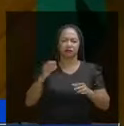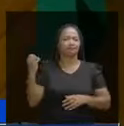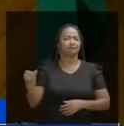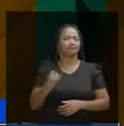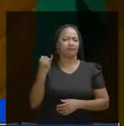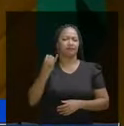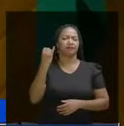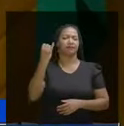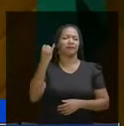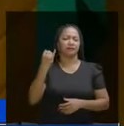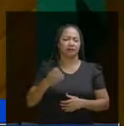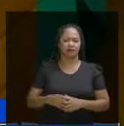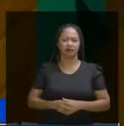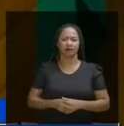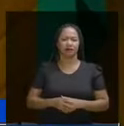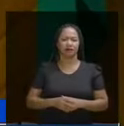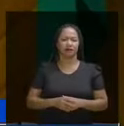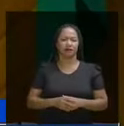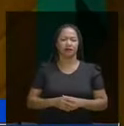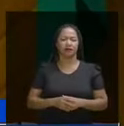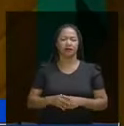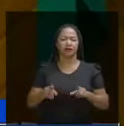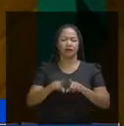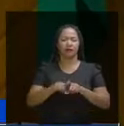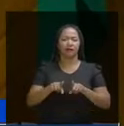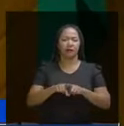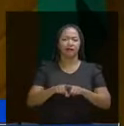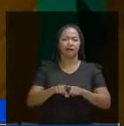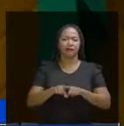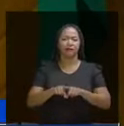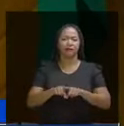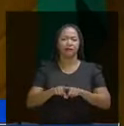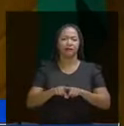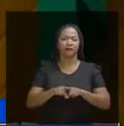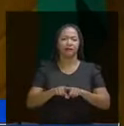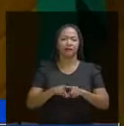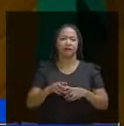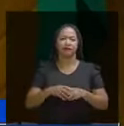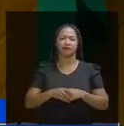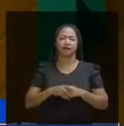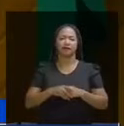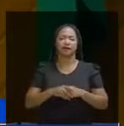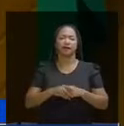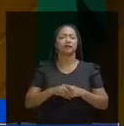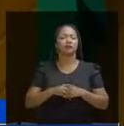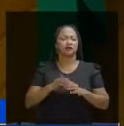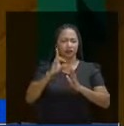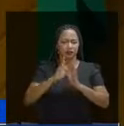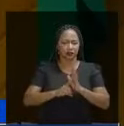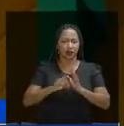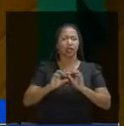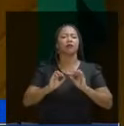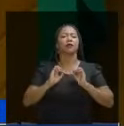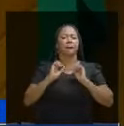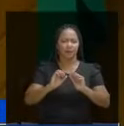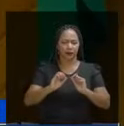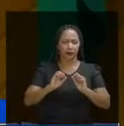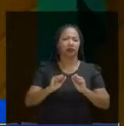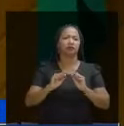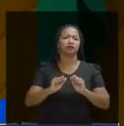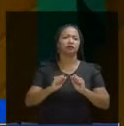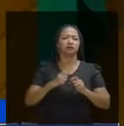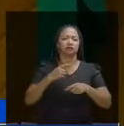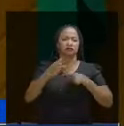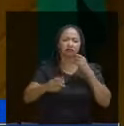fundamentais. Com efeito, a matriz dessa liberdade pública está no direito de poder criticar os governantes